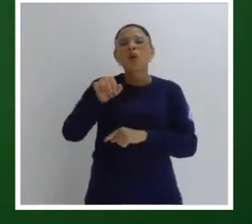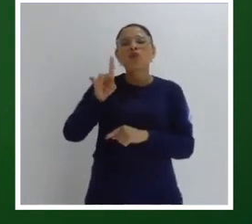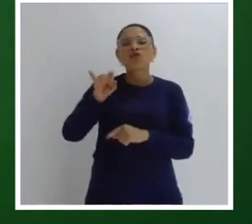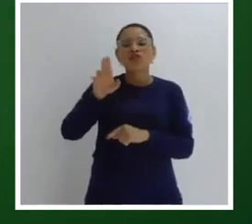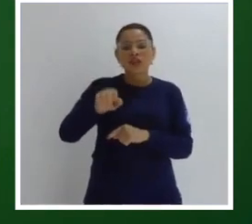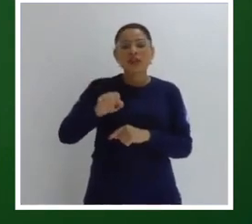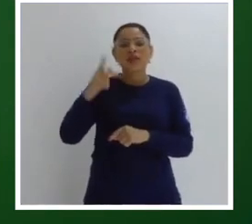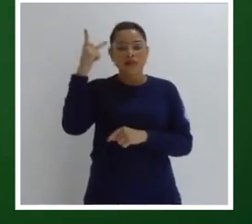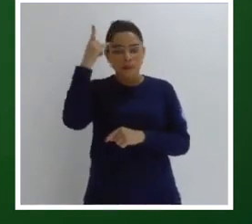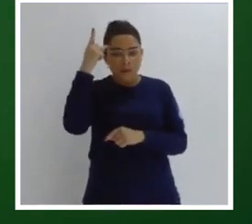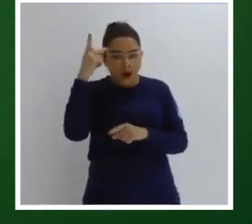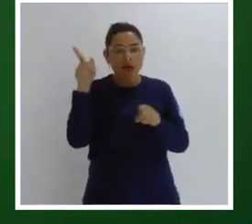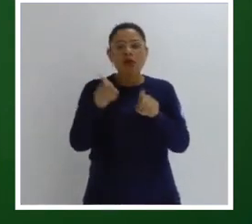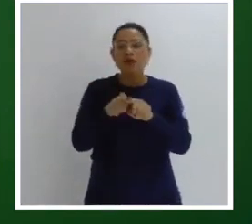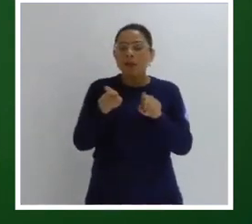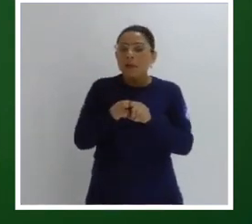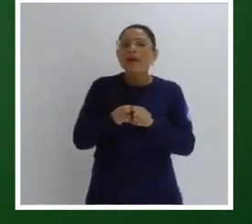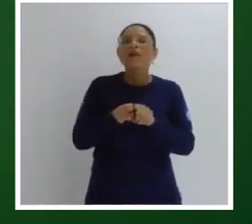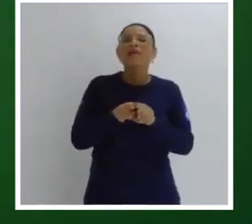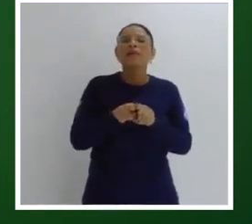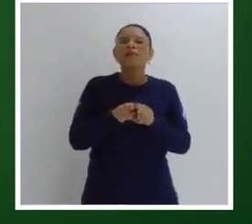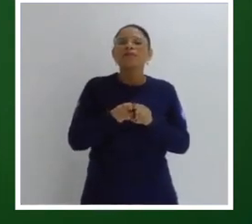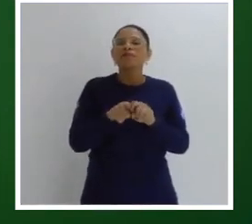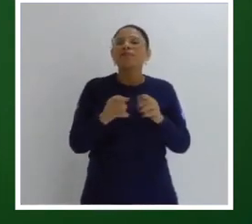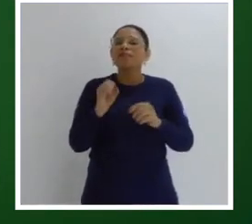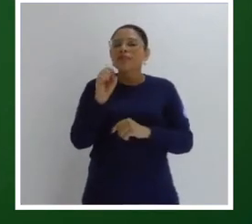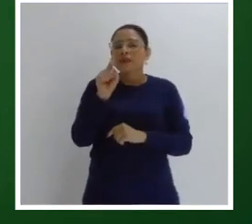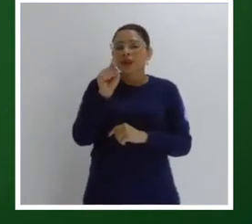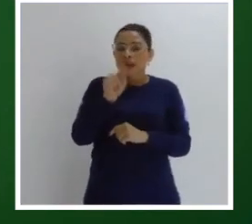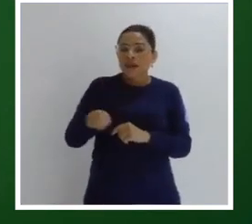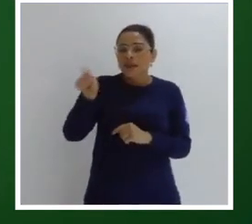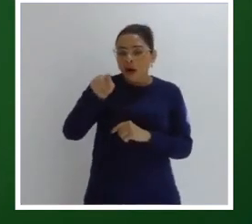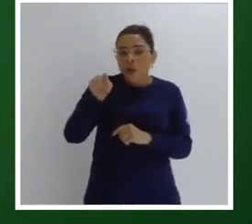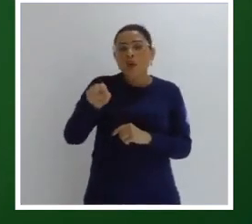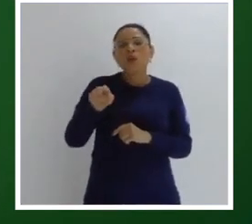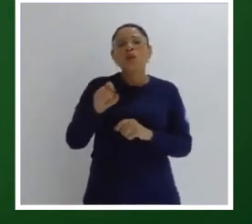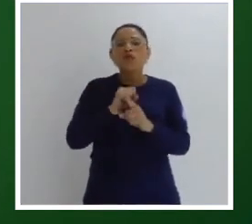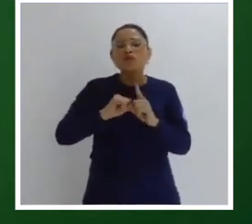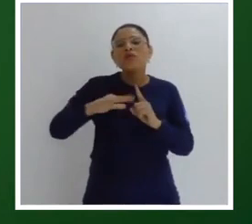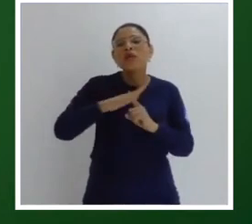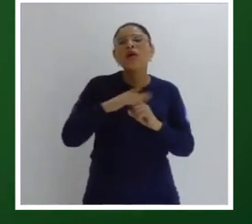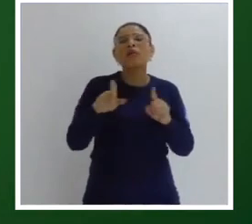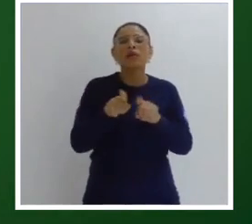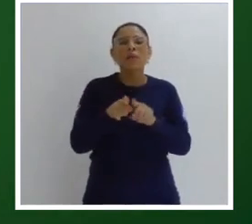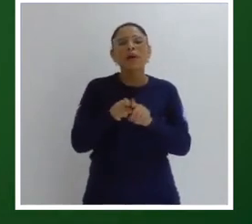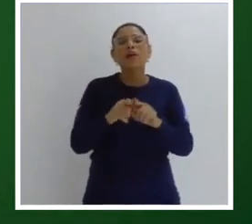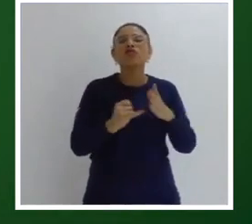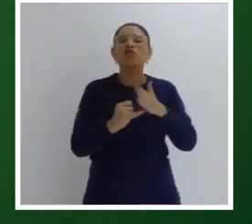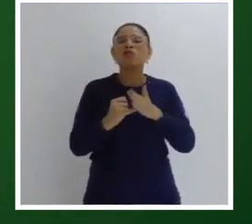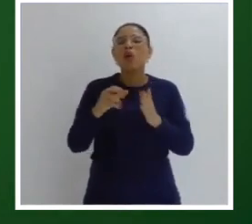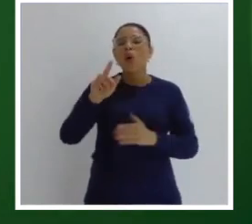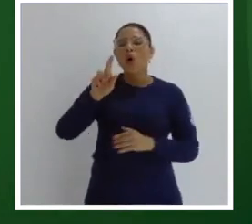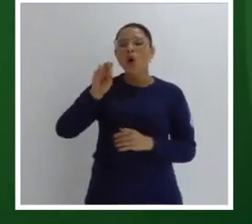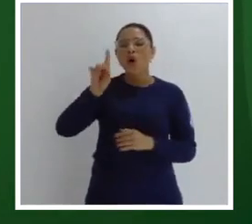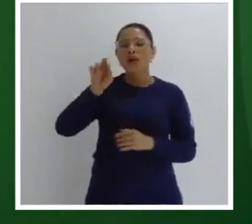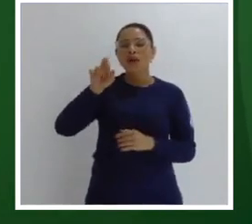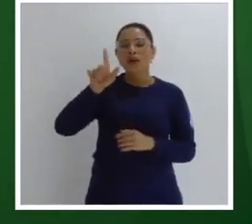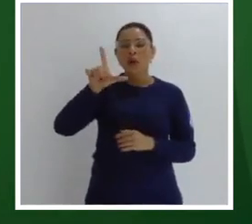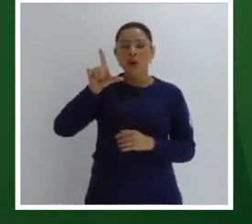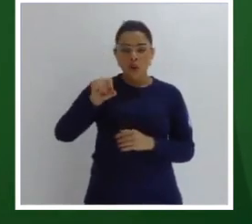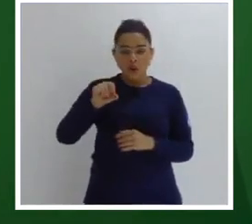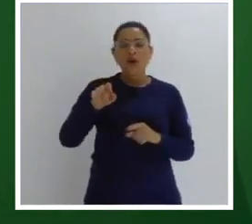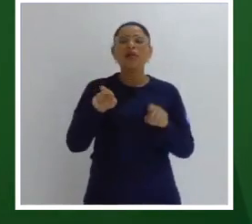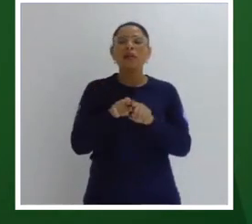time de São Paulo a Fundação Itaú Social o Instituto Rodrigo Mendes e a fundação